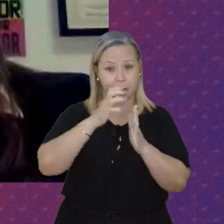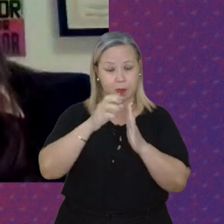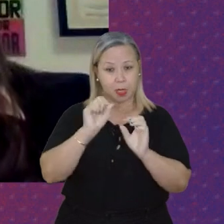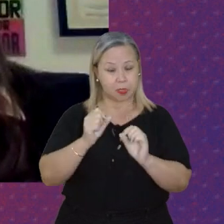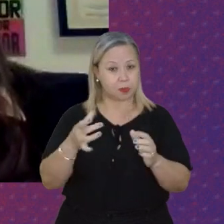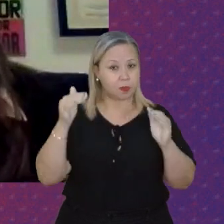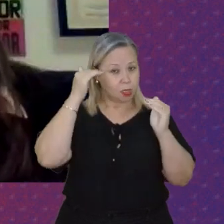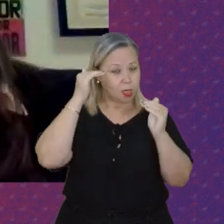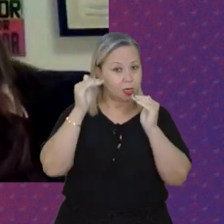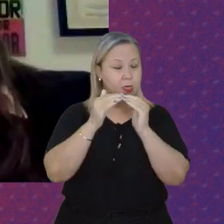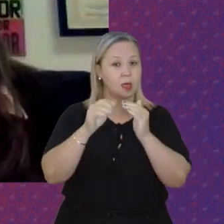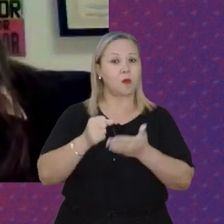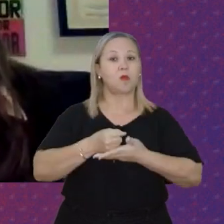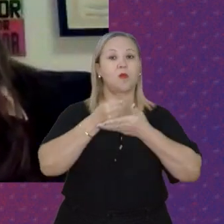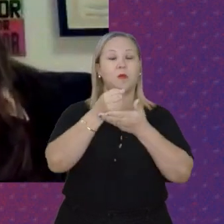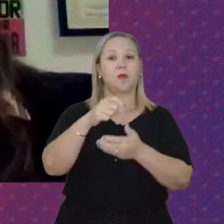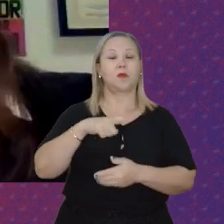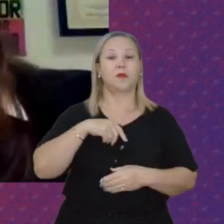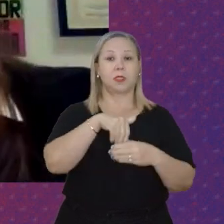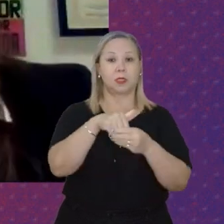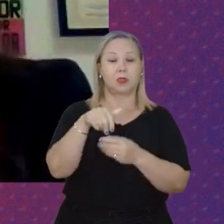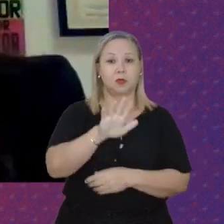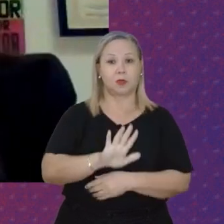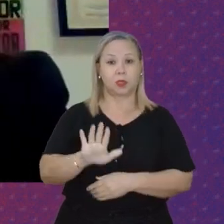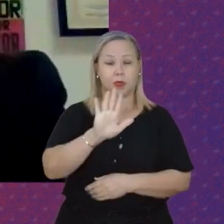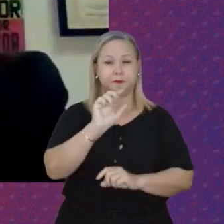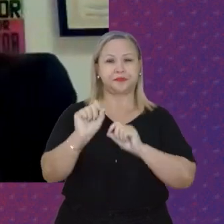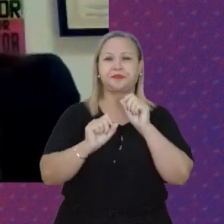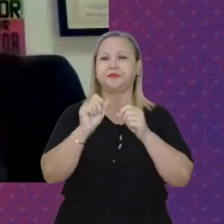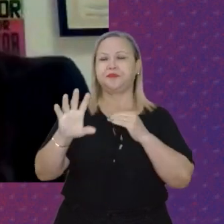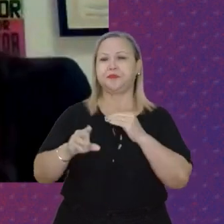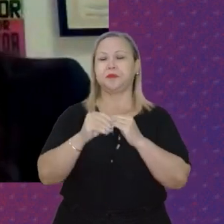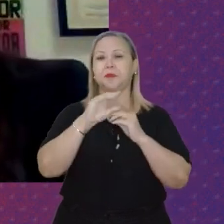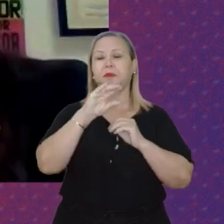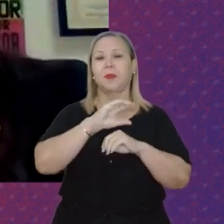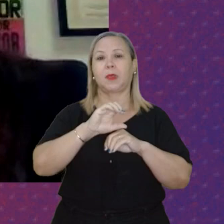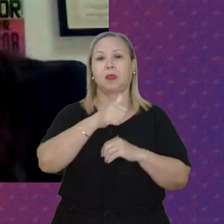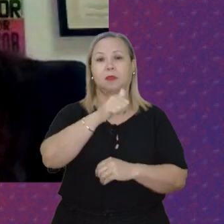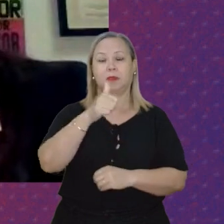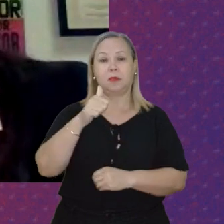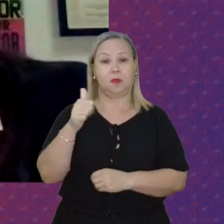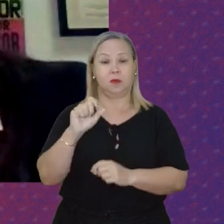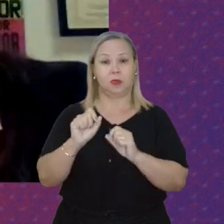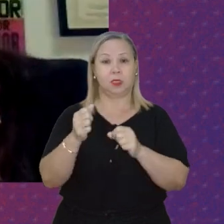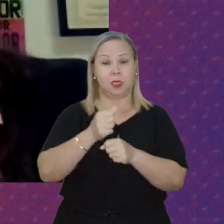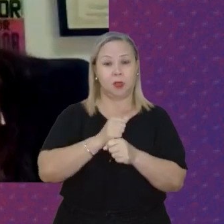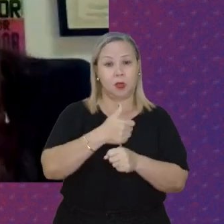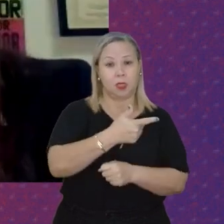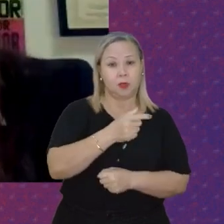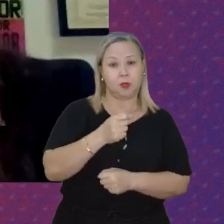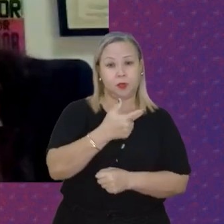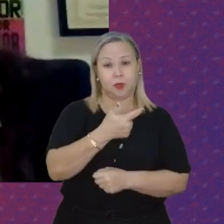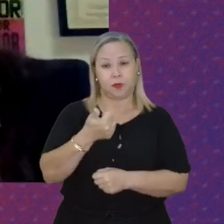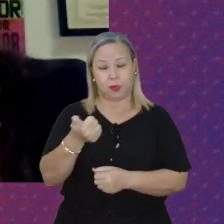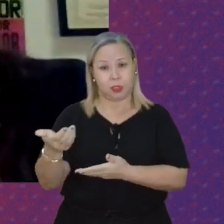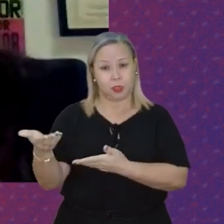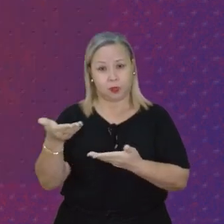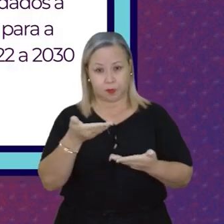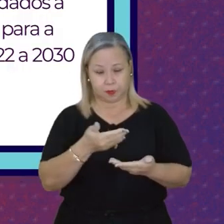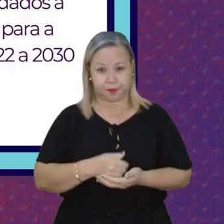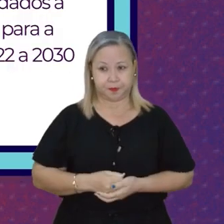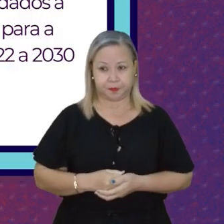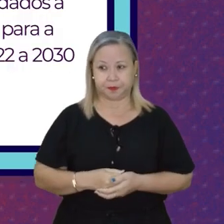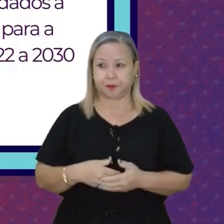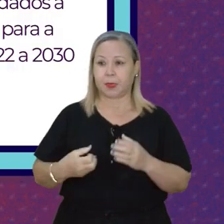tiveram nas eleições gerais. Então, o que a emenda constitucional 111 de 2021 trouxe? Aí eu vou ler aqui, né? Ela estabelece